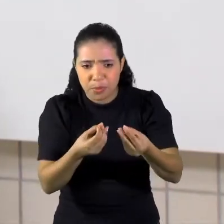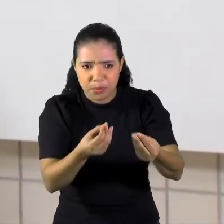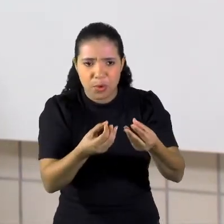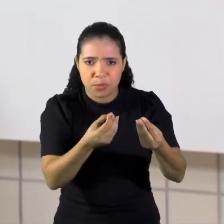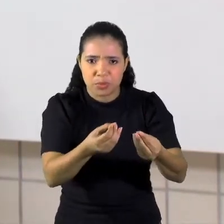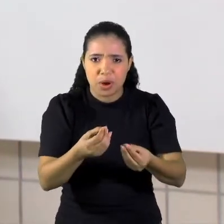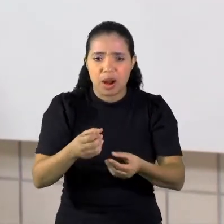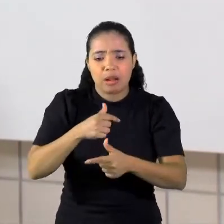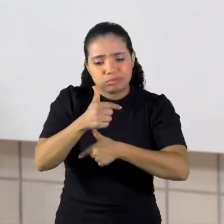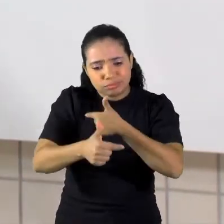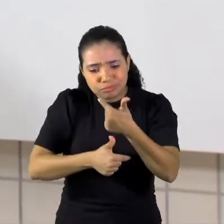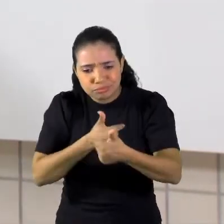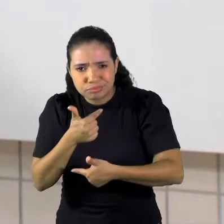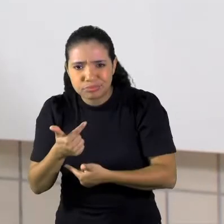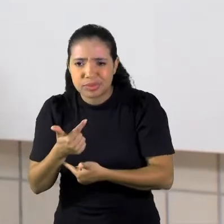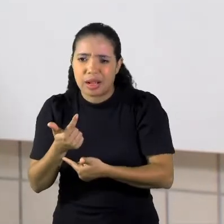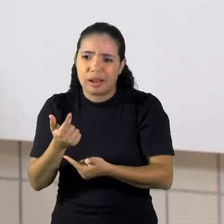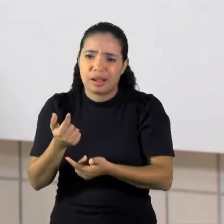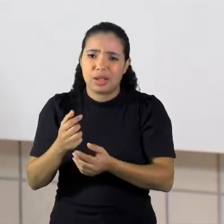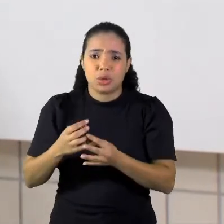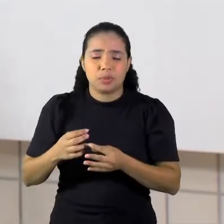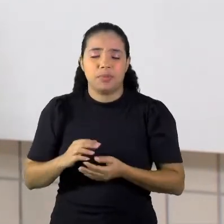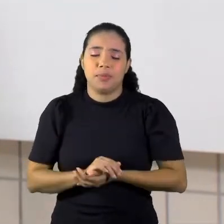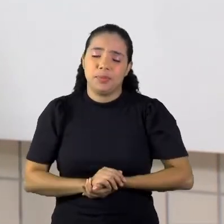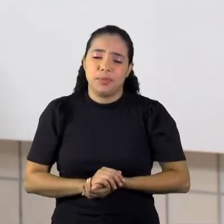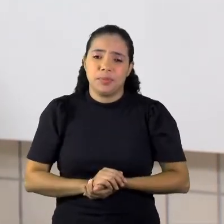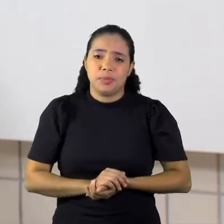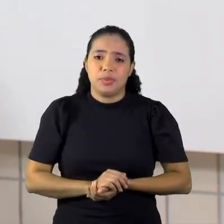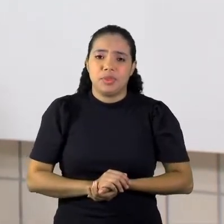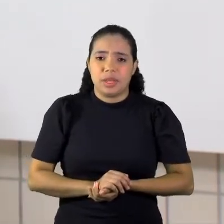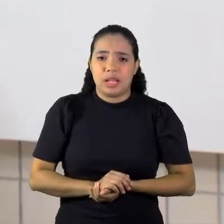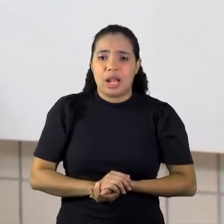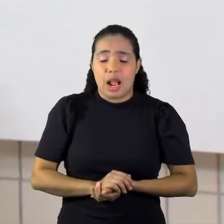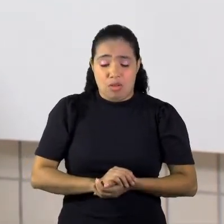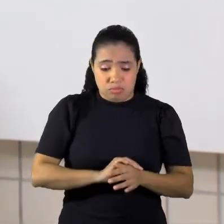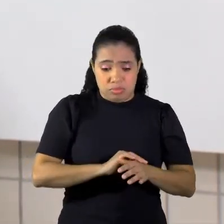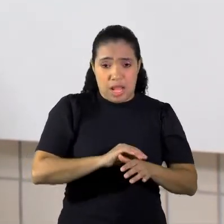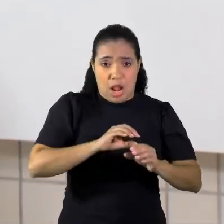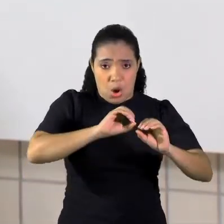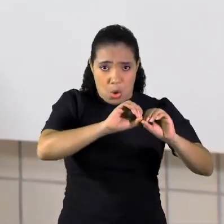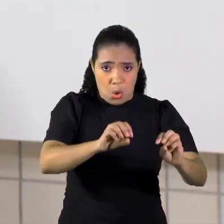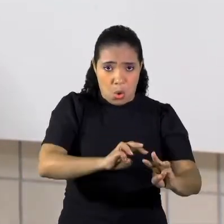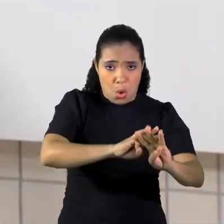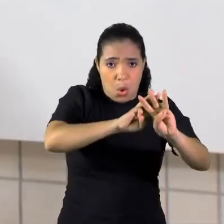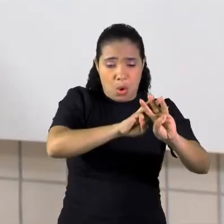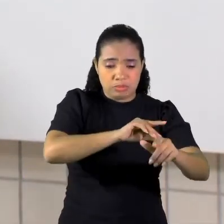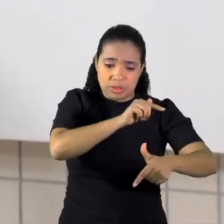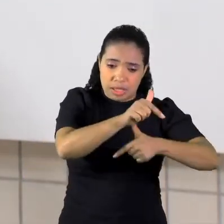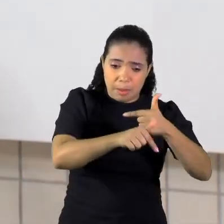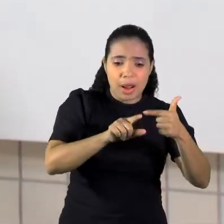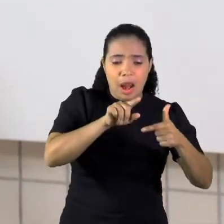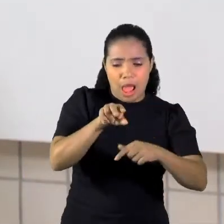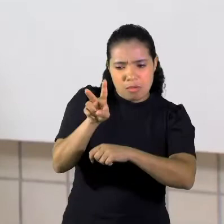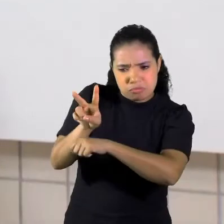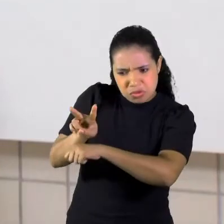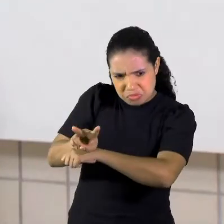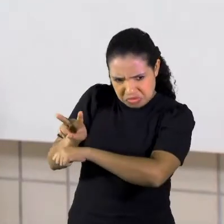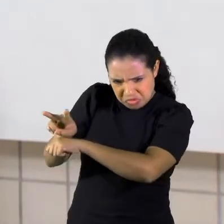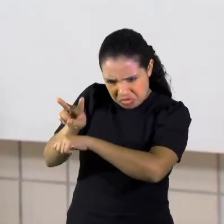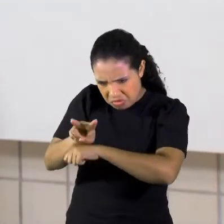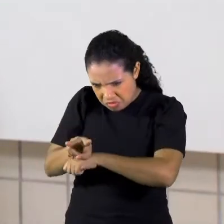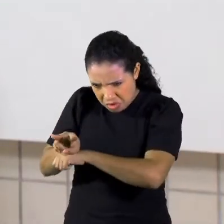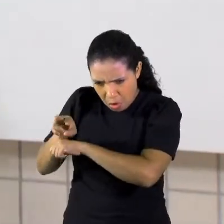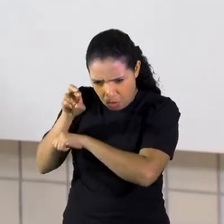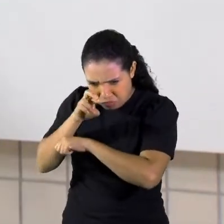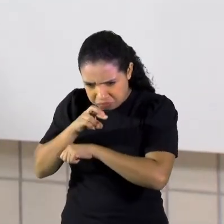serviços. Como toda a ação da ONU ela é fiscalizada e auditada,